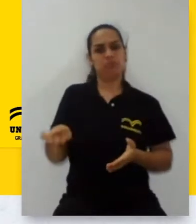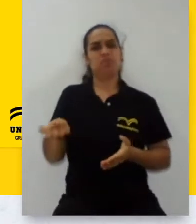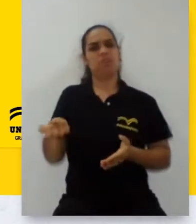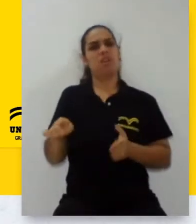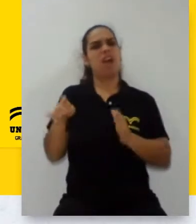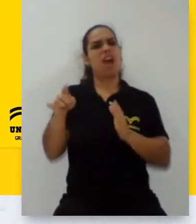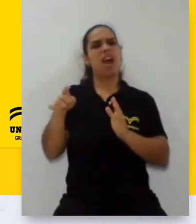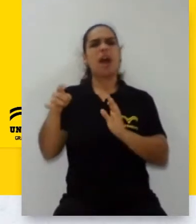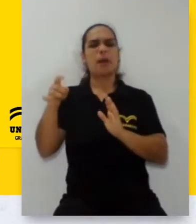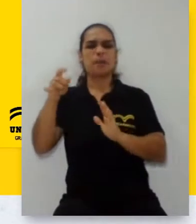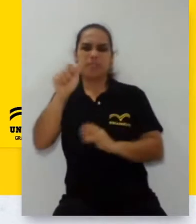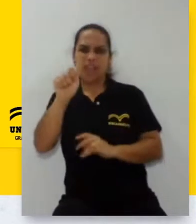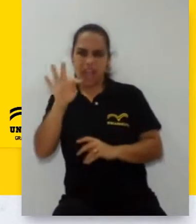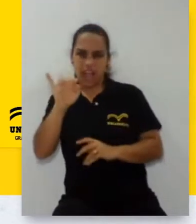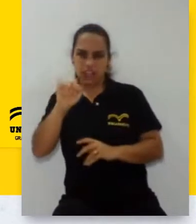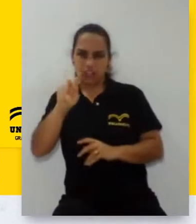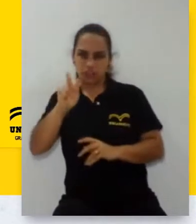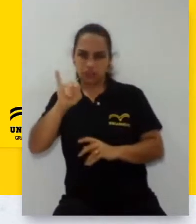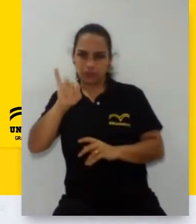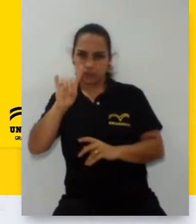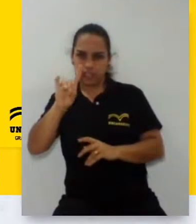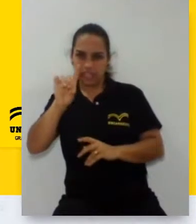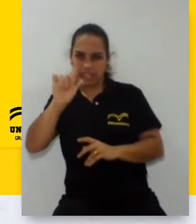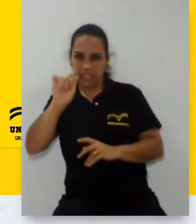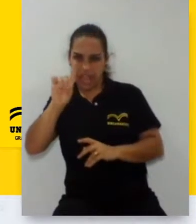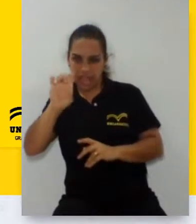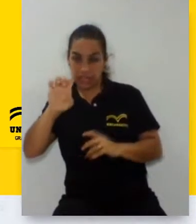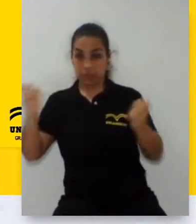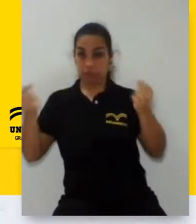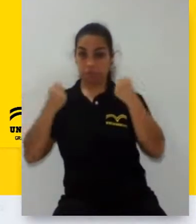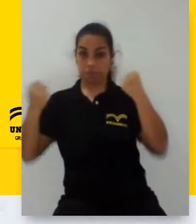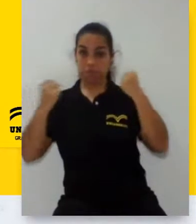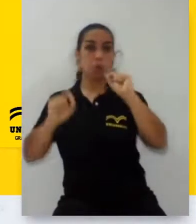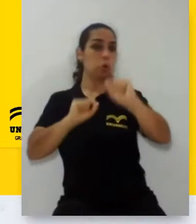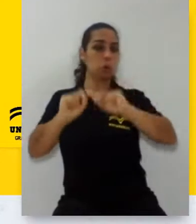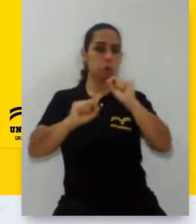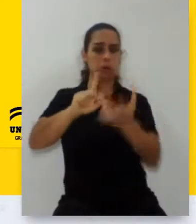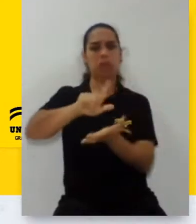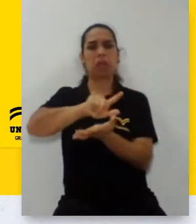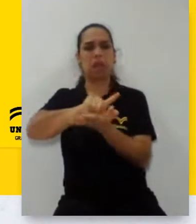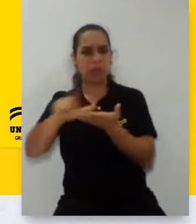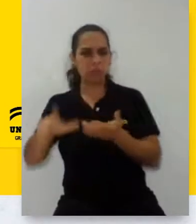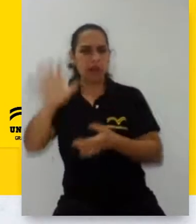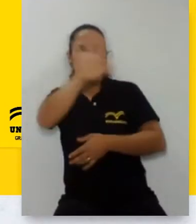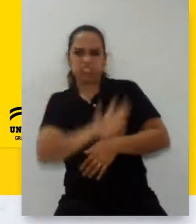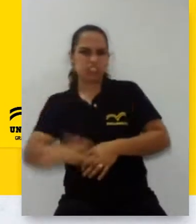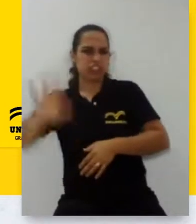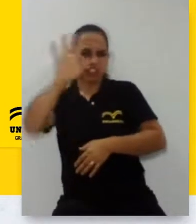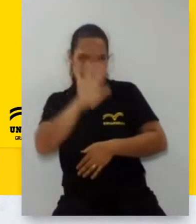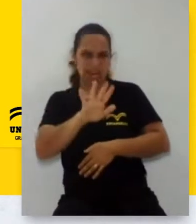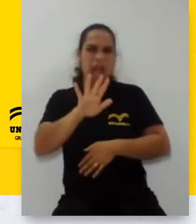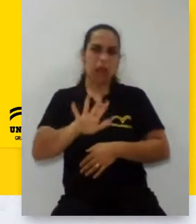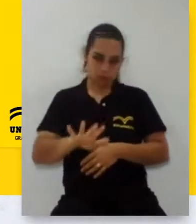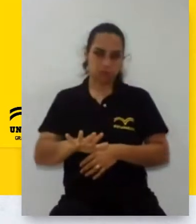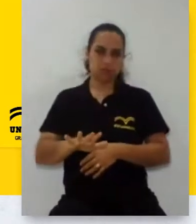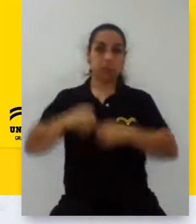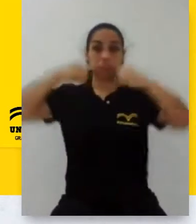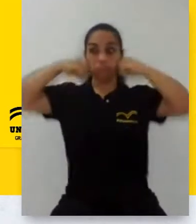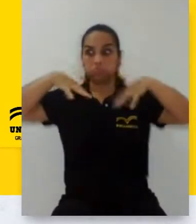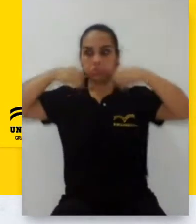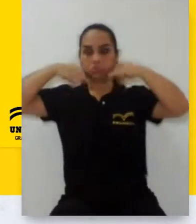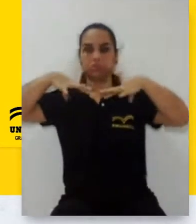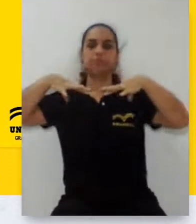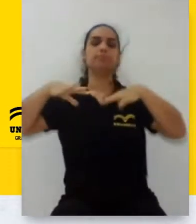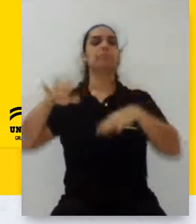no risco de ter hipertensão. Enfim, tem vários benefícios aqui. Eu quero falar para vocês: mas eu sou saudável, não tenho